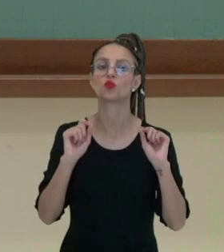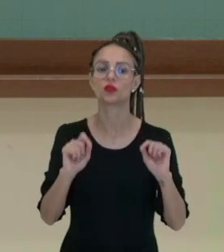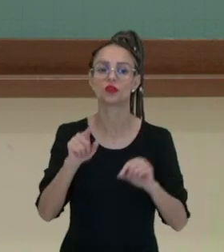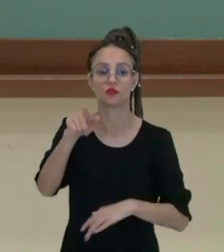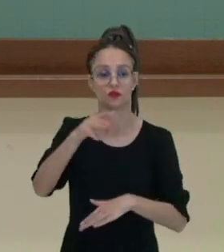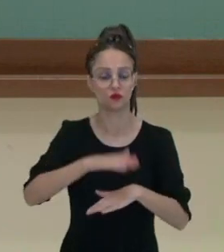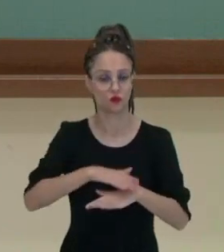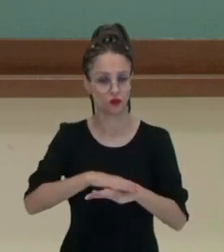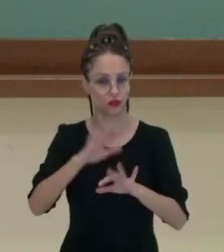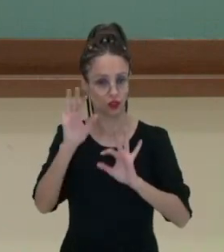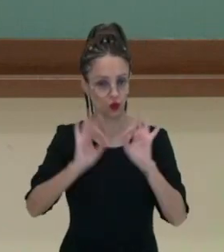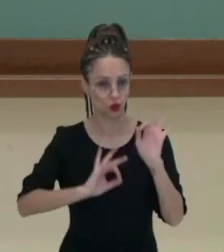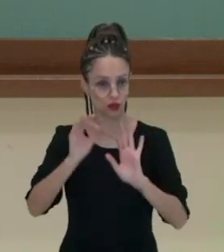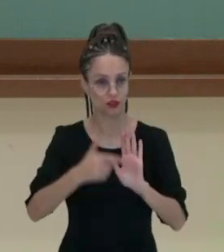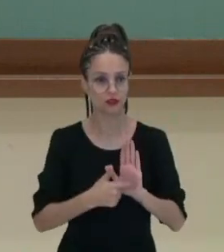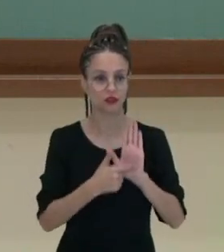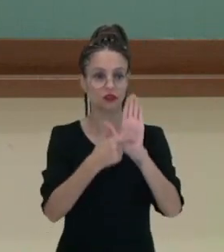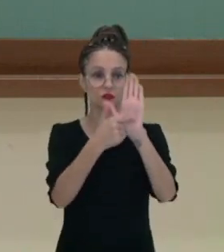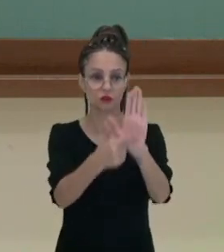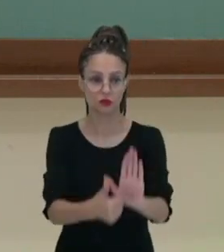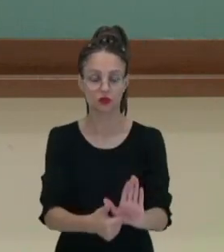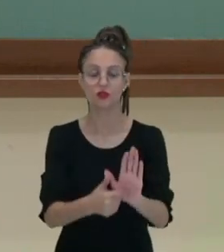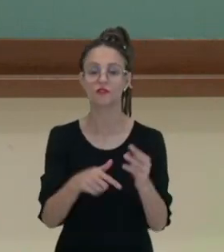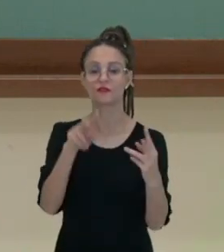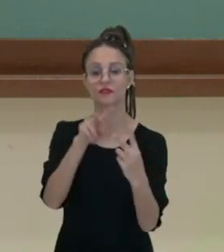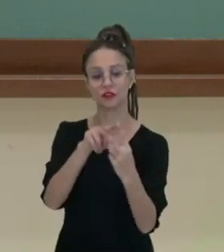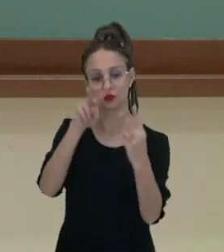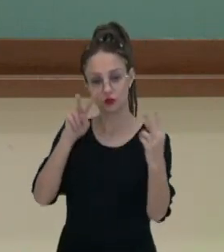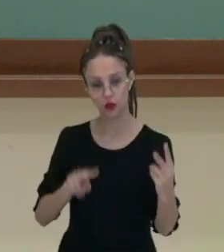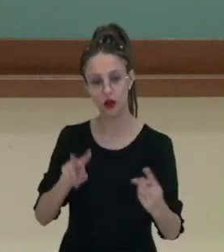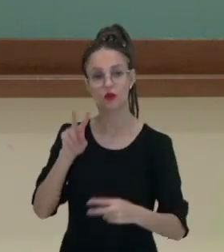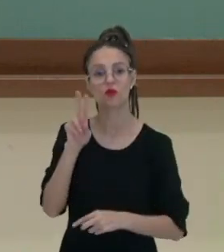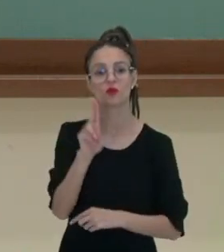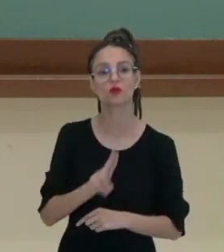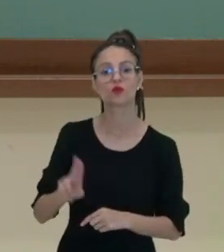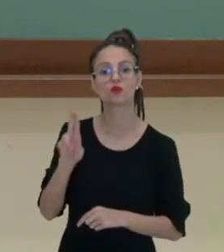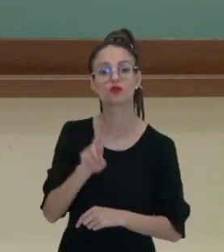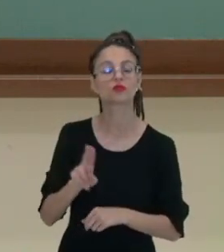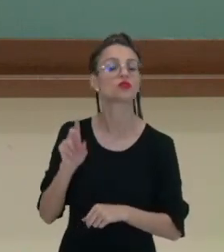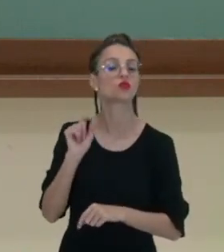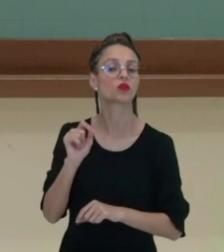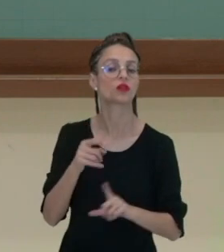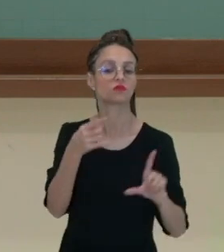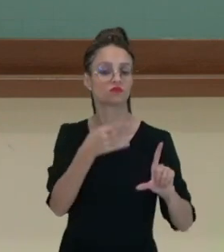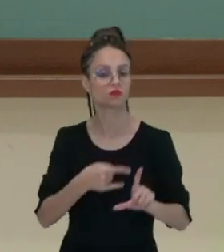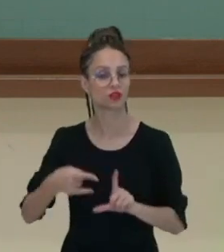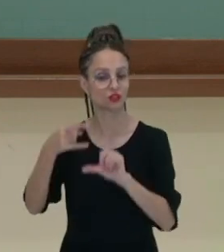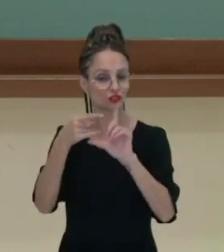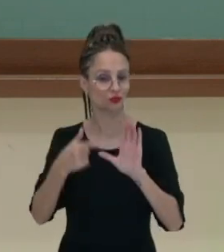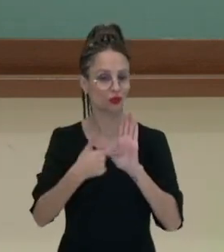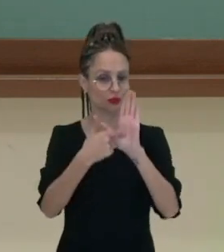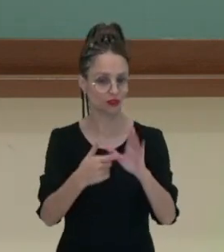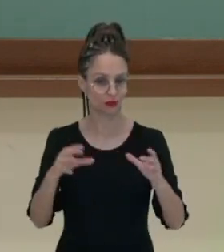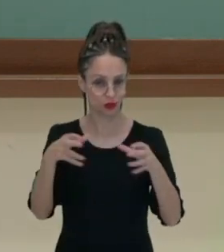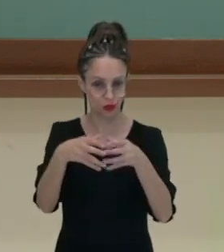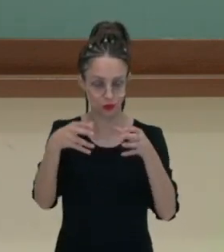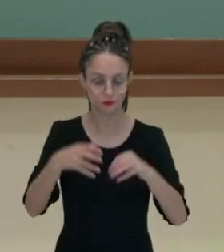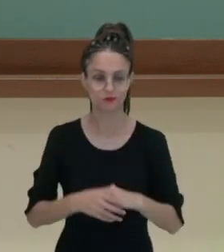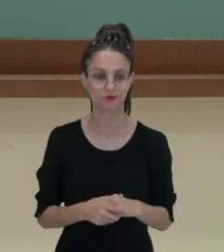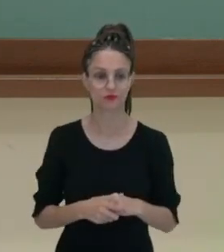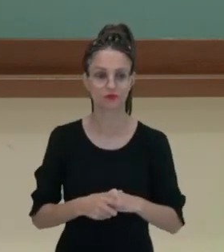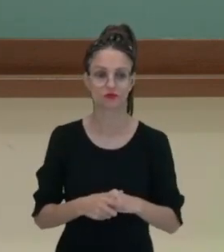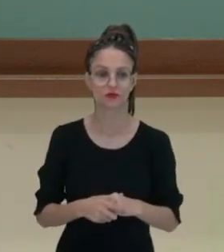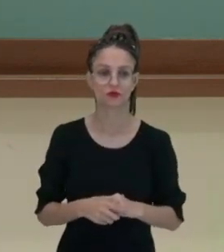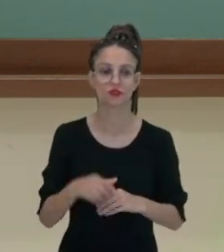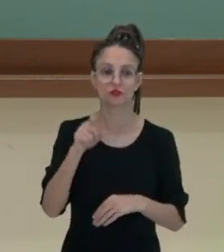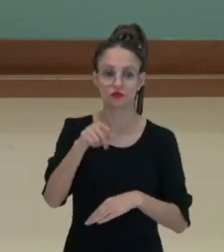Que você organize uma exposição virtual usando o quê? O Google Meet para apresentar para a sua turma. Então,